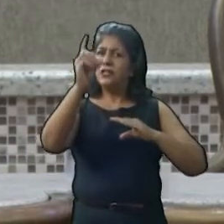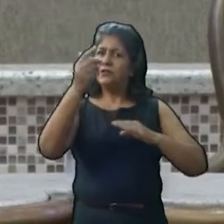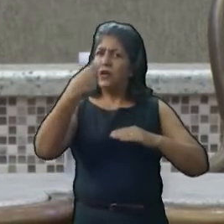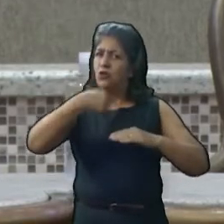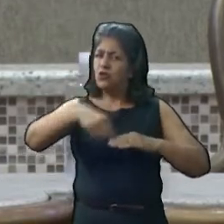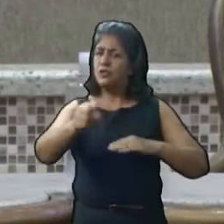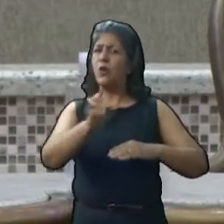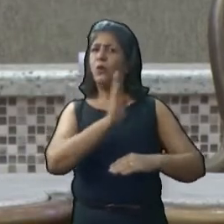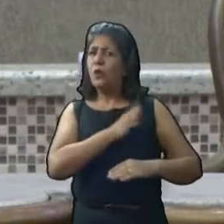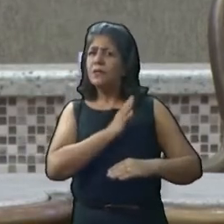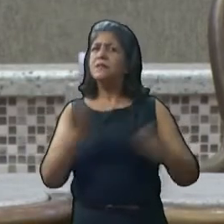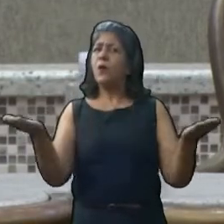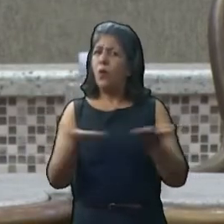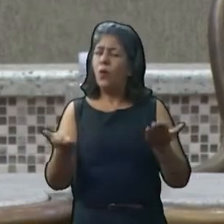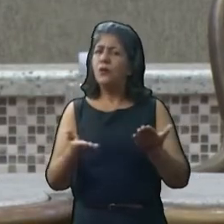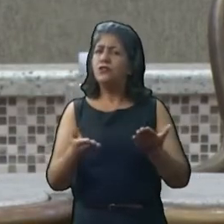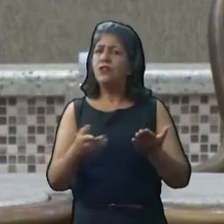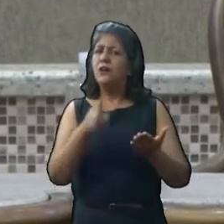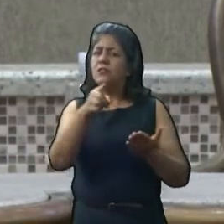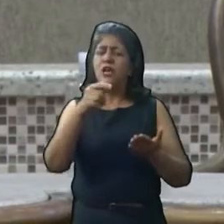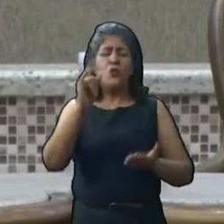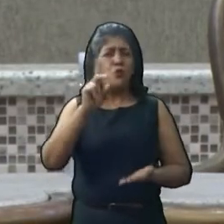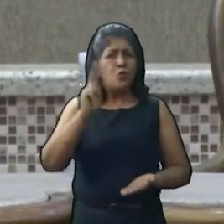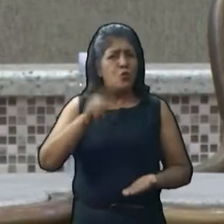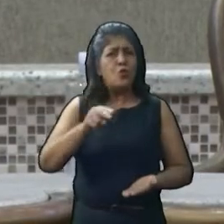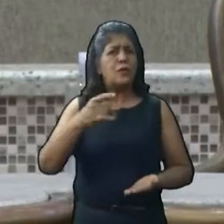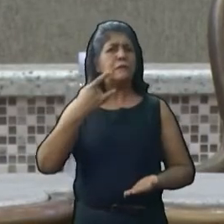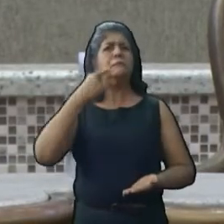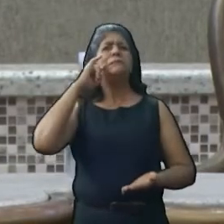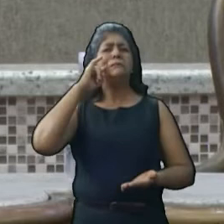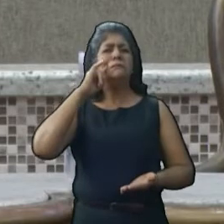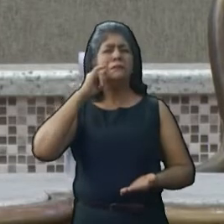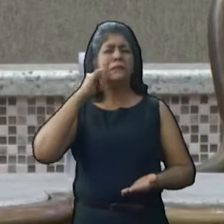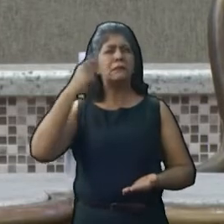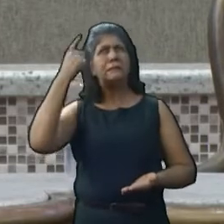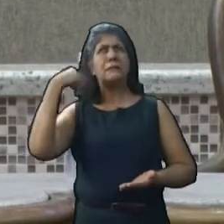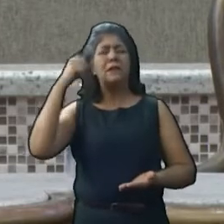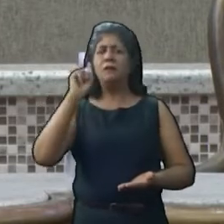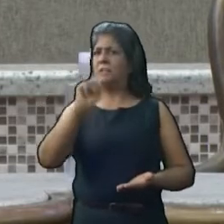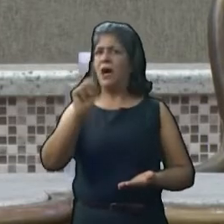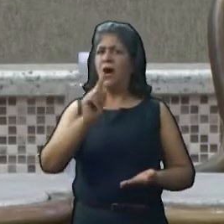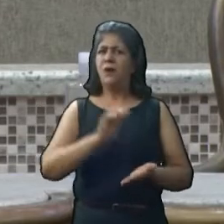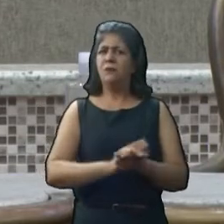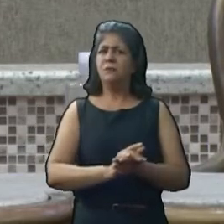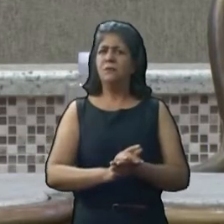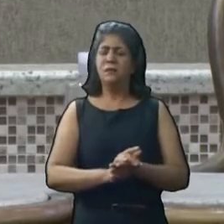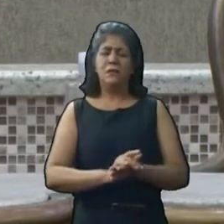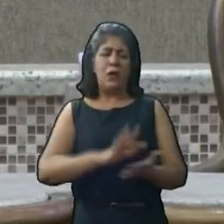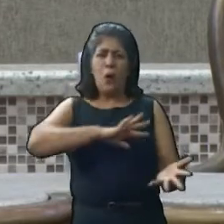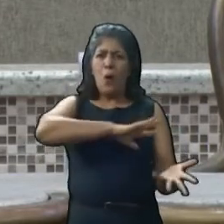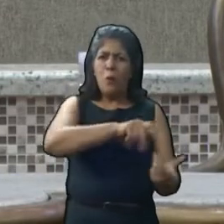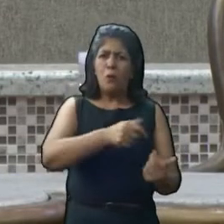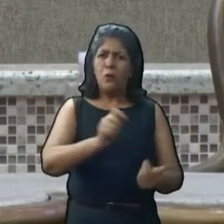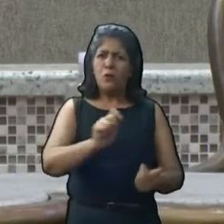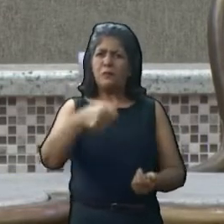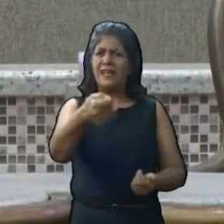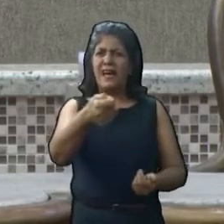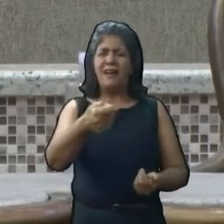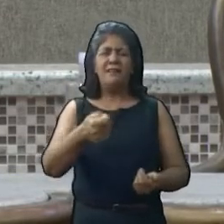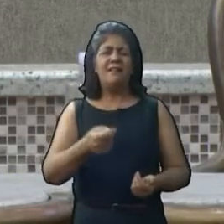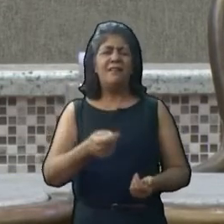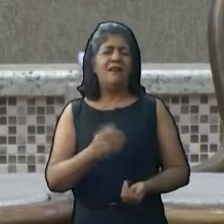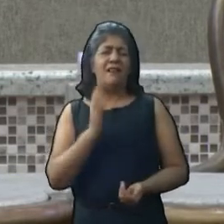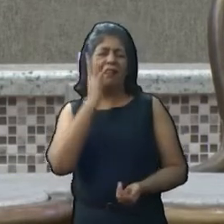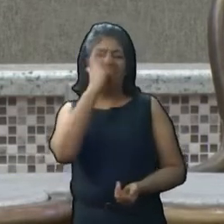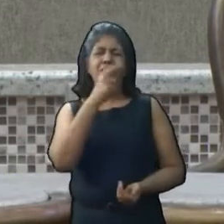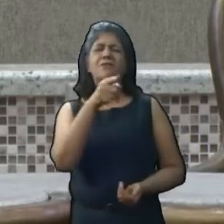coração hoje é essa não fosse embriaguez e há nada que aparentemente o mundo oferece como um prato